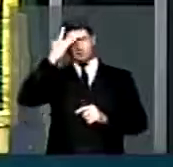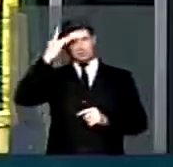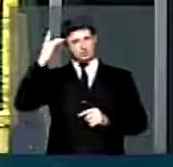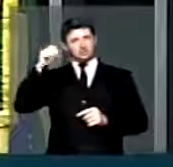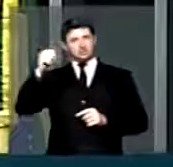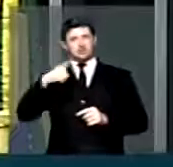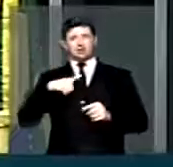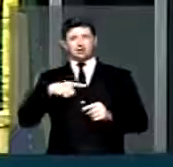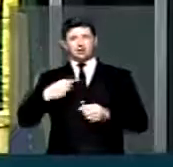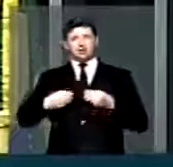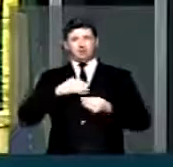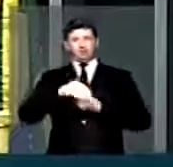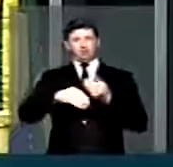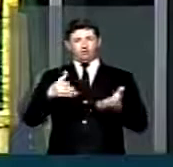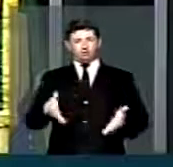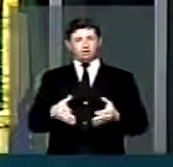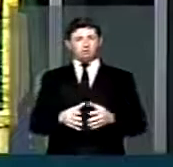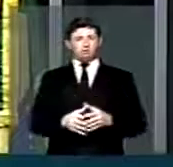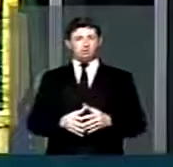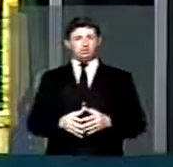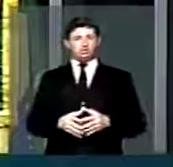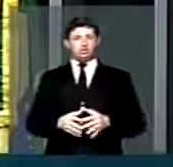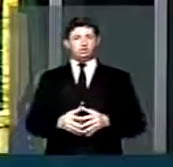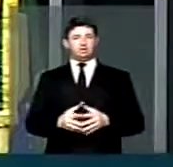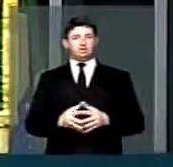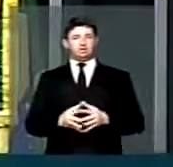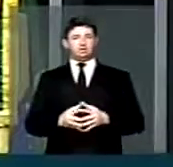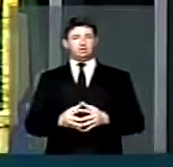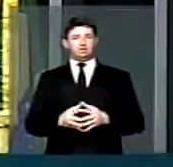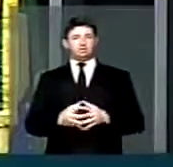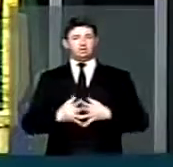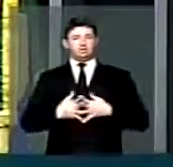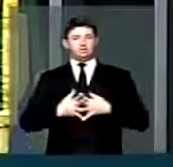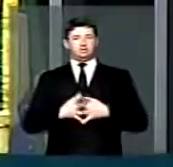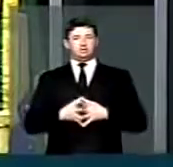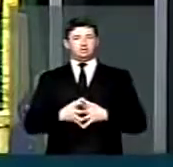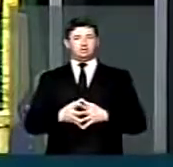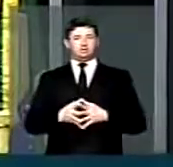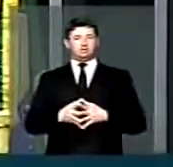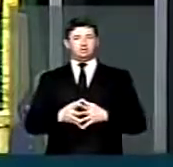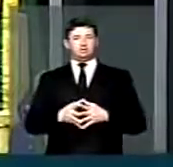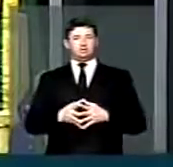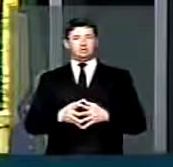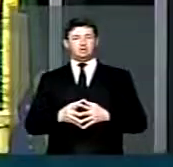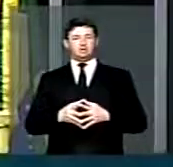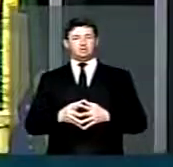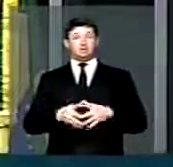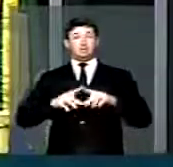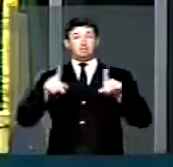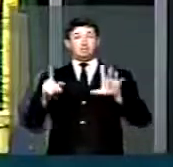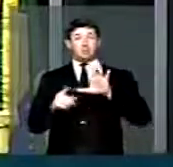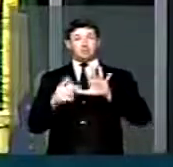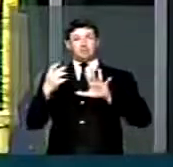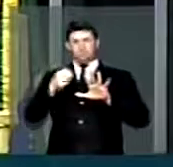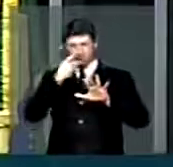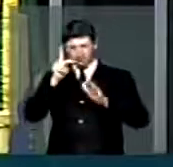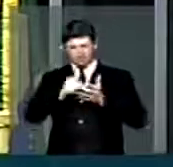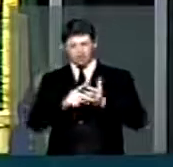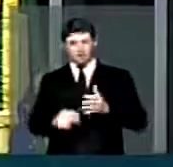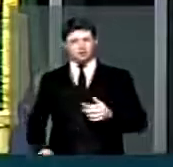no jogo, né? Mesmo que com essas exportações e importações pequenas, né? Mas vamos falar a